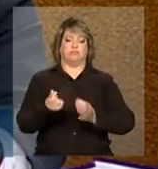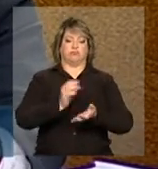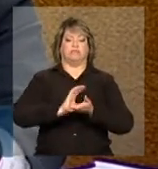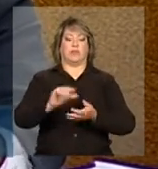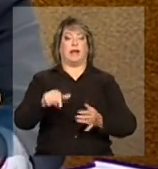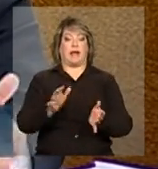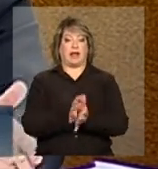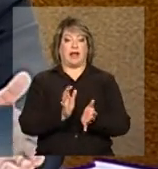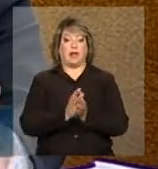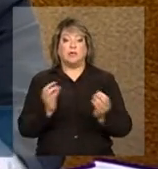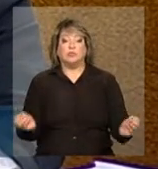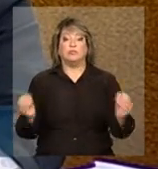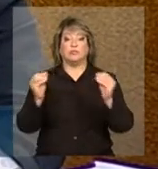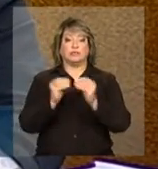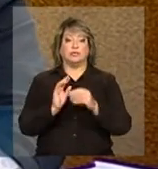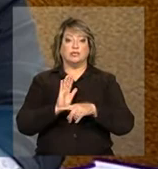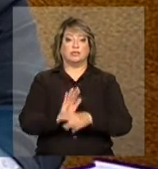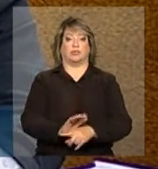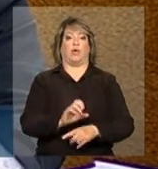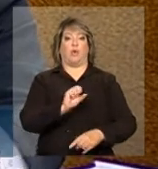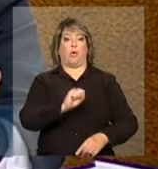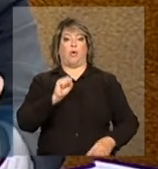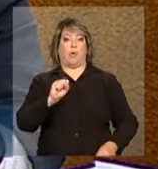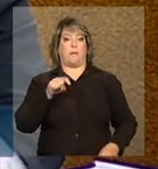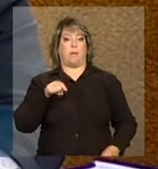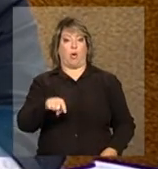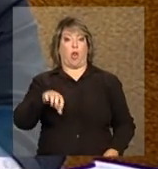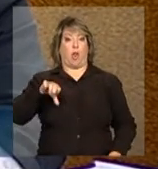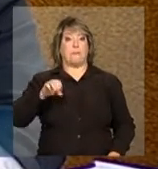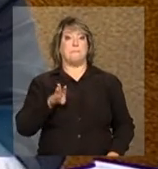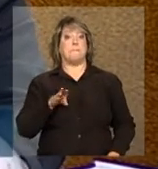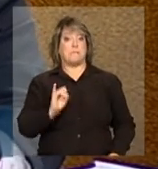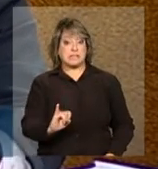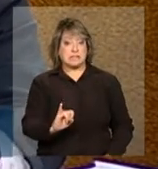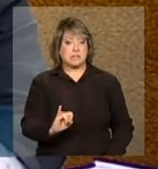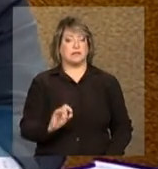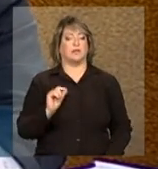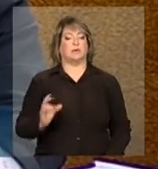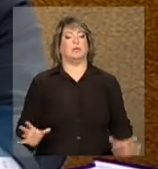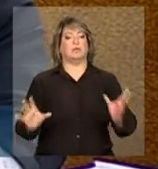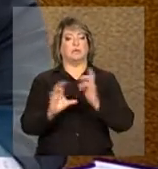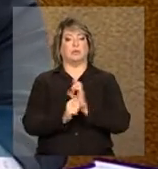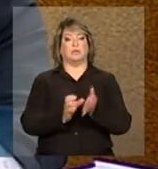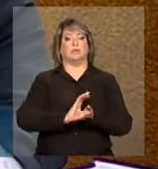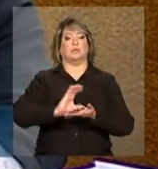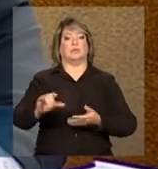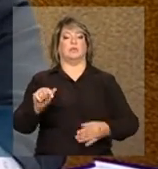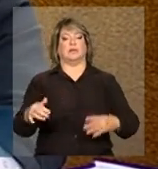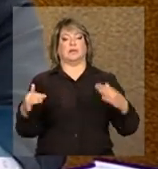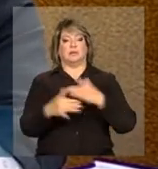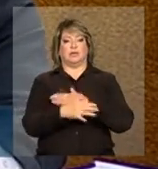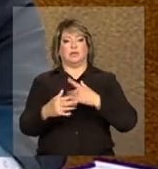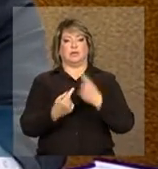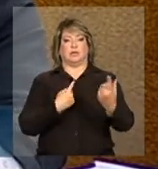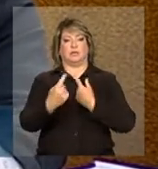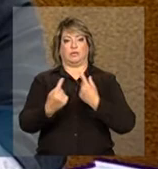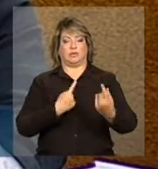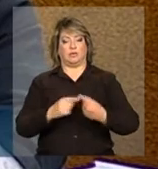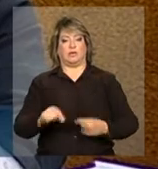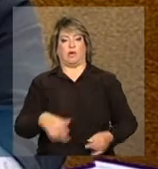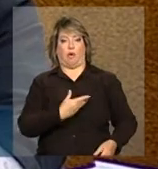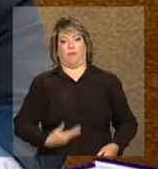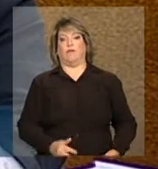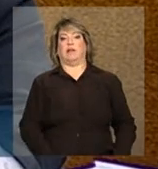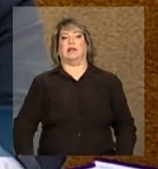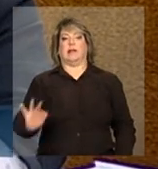para complementar os 88,9 bilhões que já estavam sendo investidos investidos em mobilidade urbana pelo governo